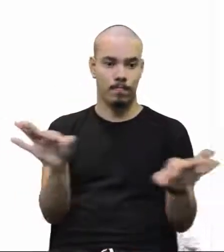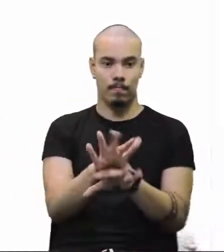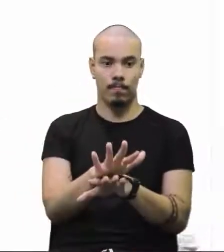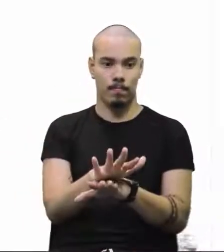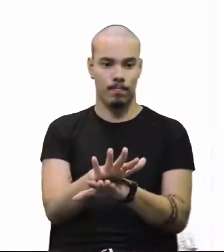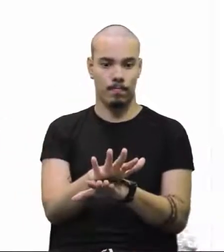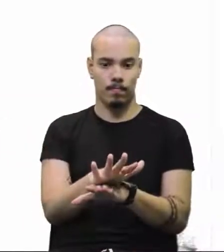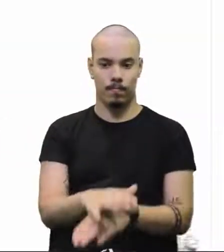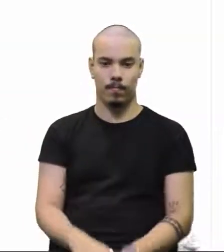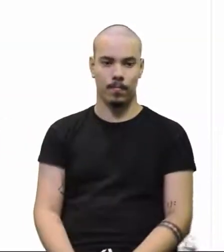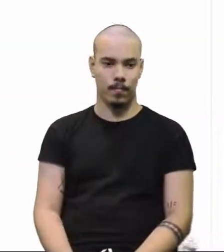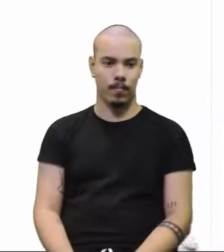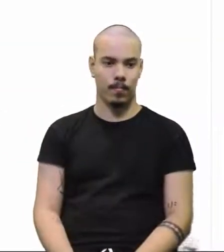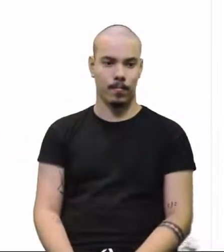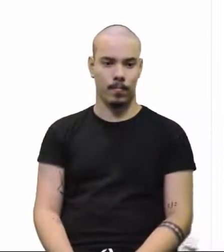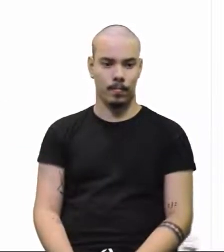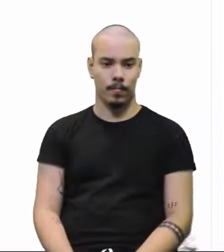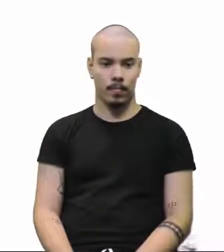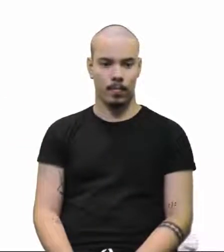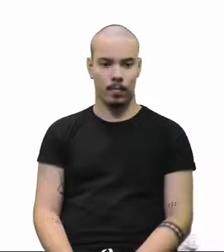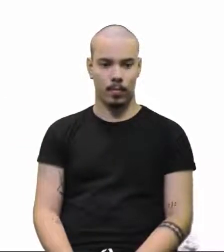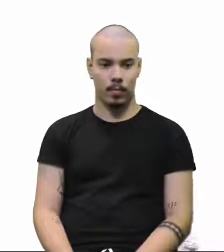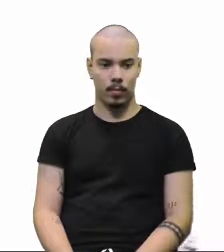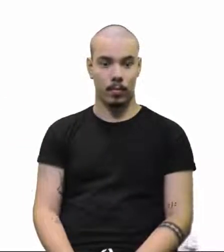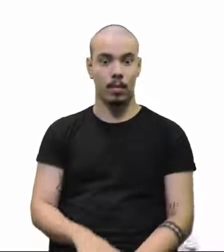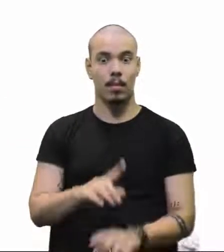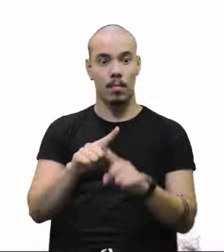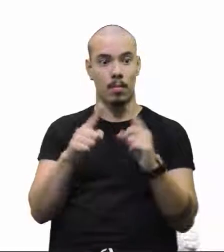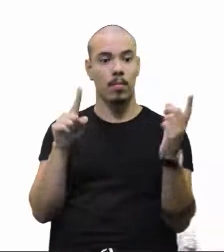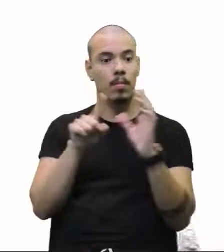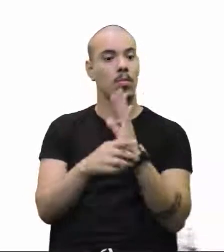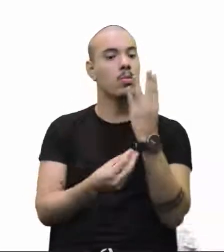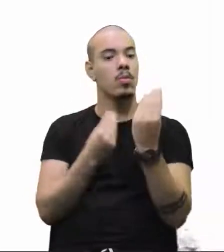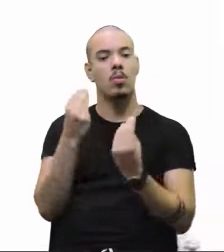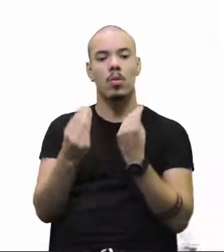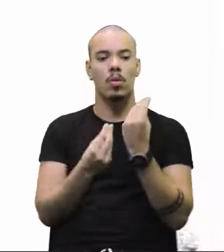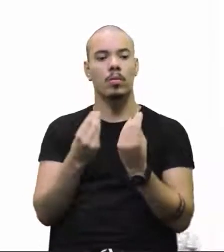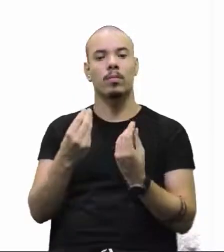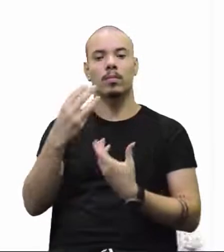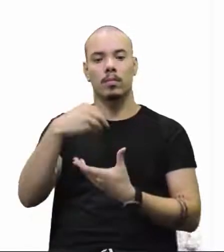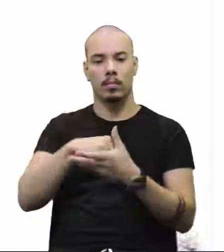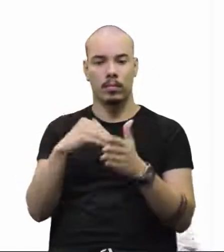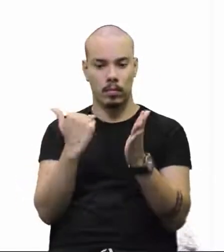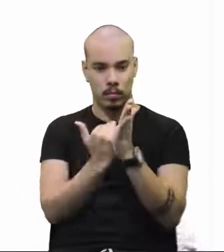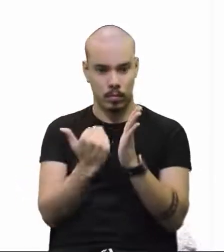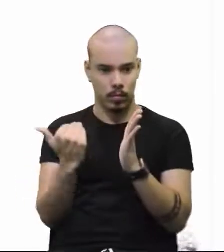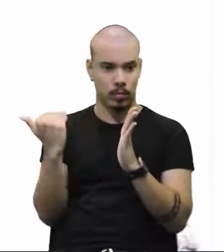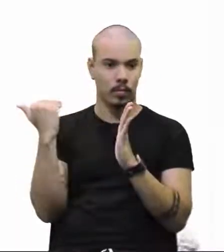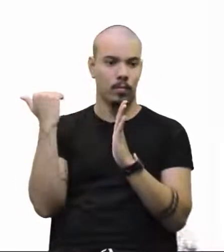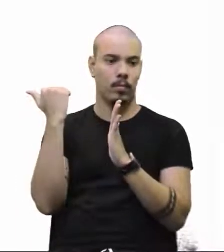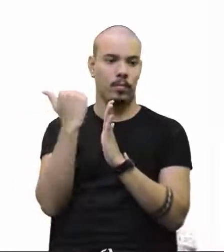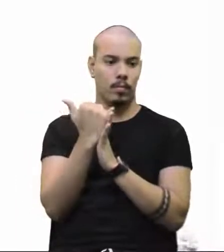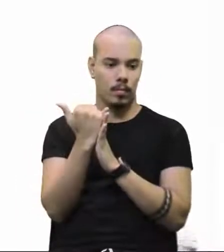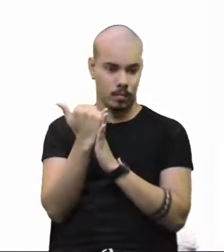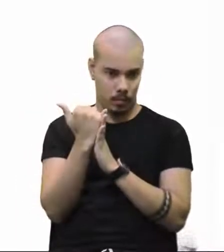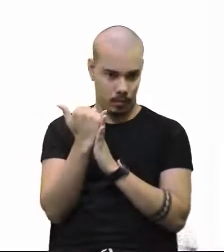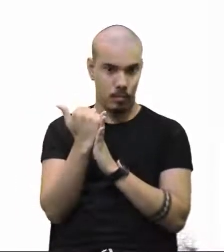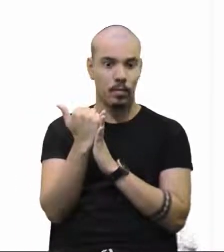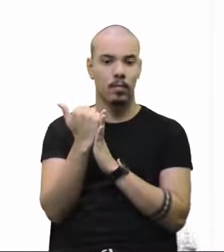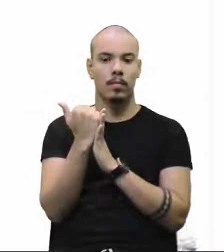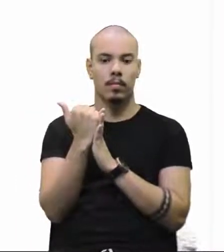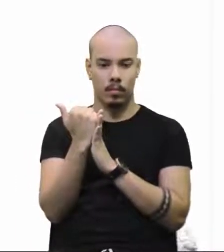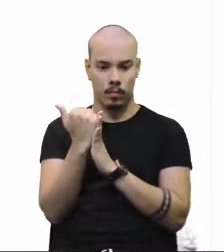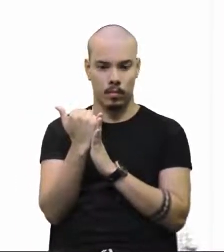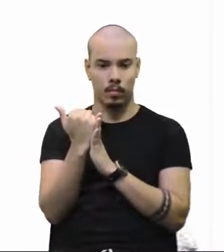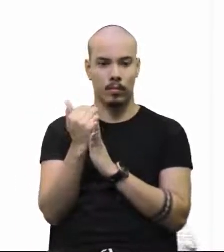2 volts. Mas aí é uma pergunta, né? Como o fluxo através da espira está aumentando, o